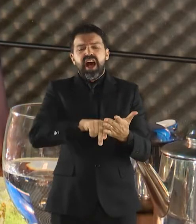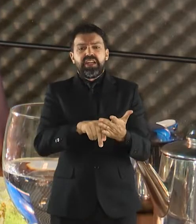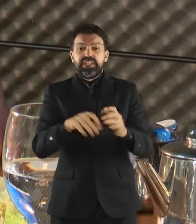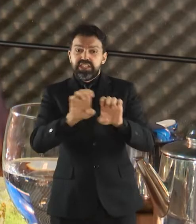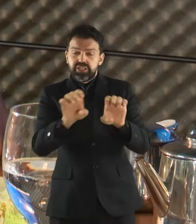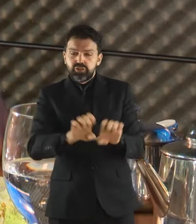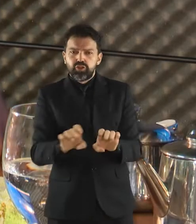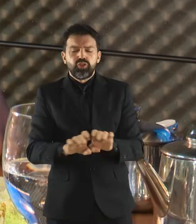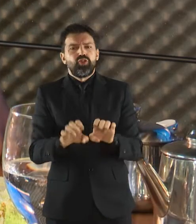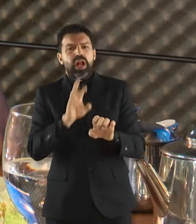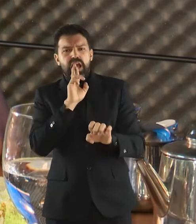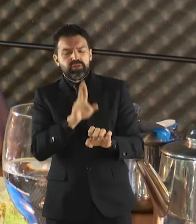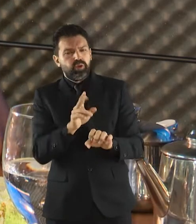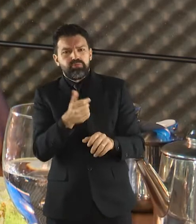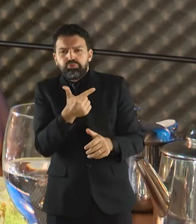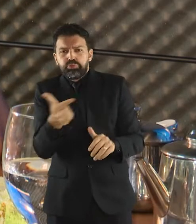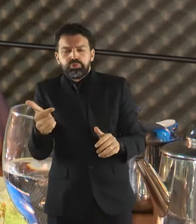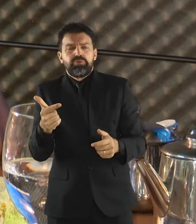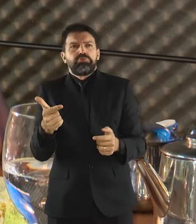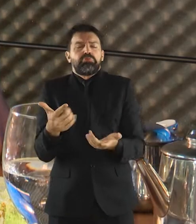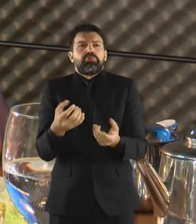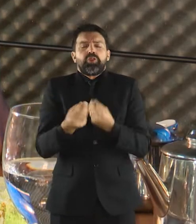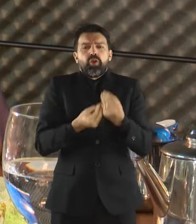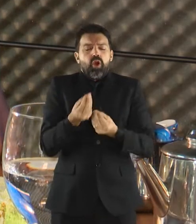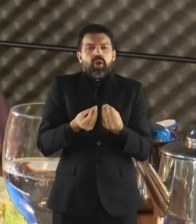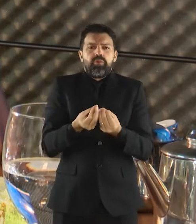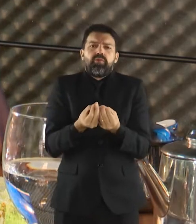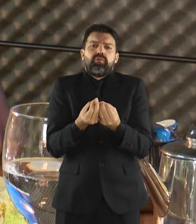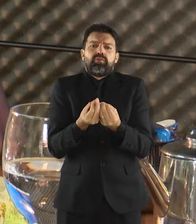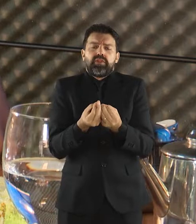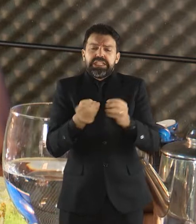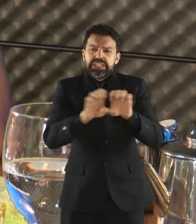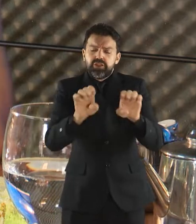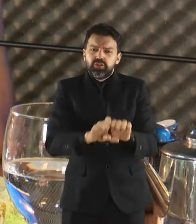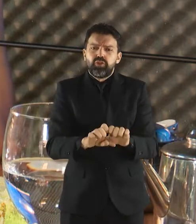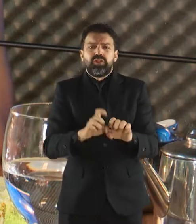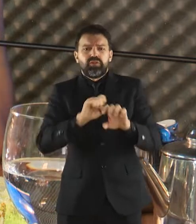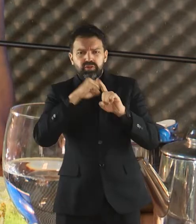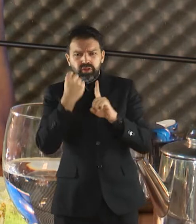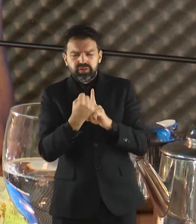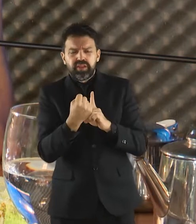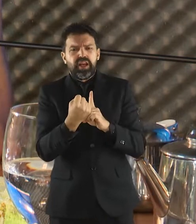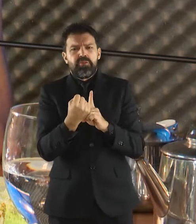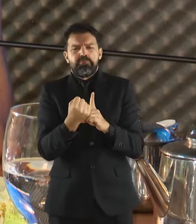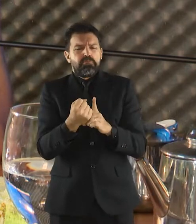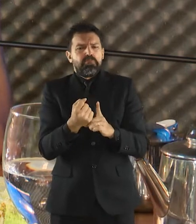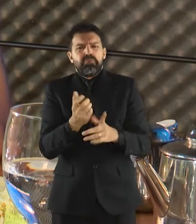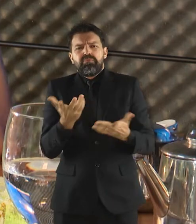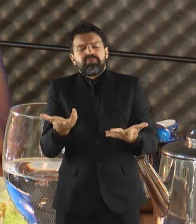estrutura social, assim, não tenho a menor pretensão de ter respostas prontas,